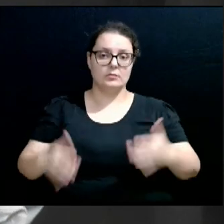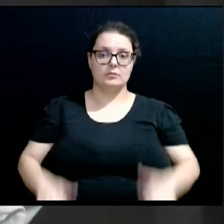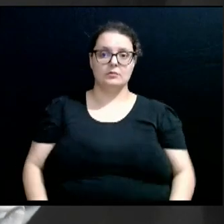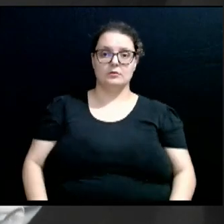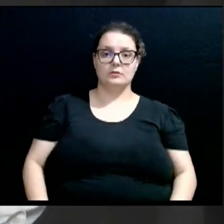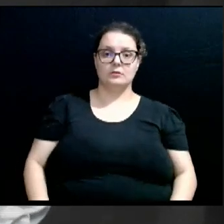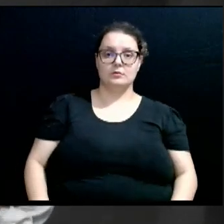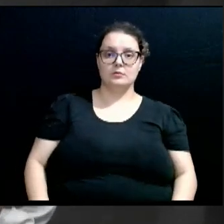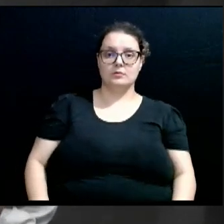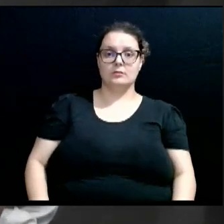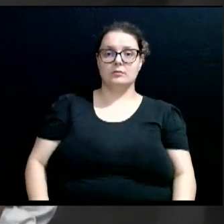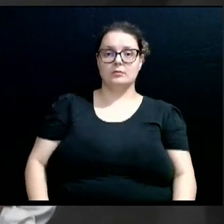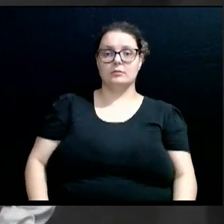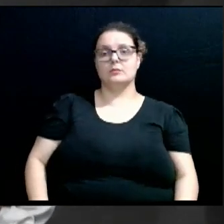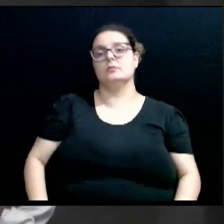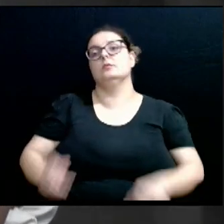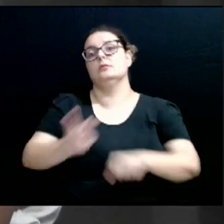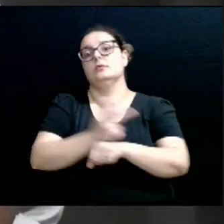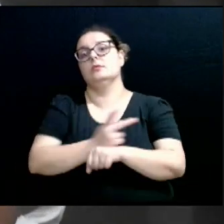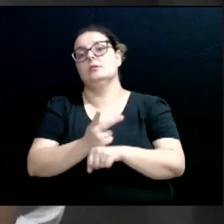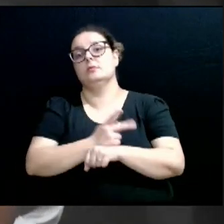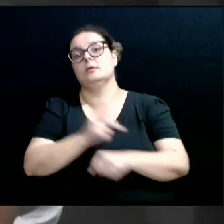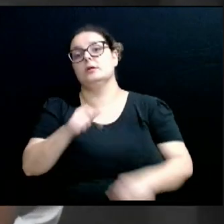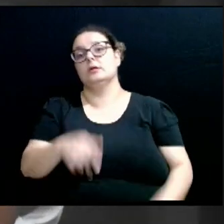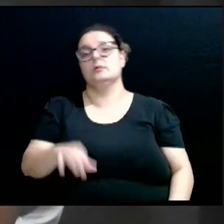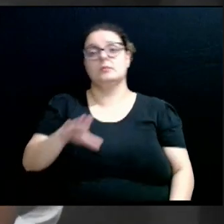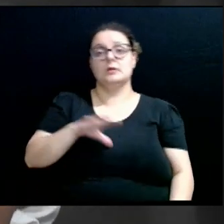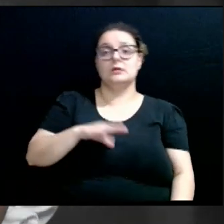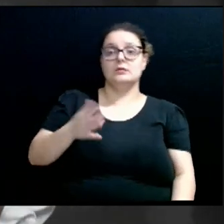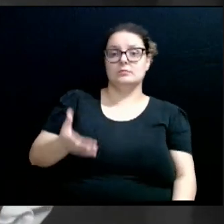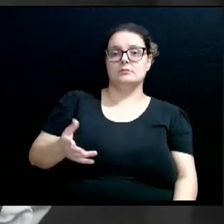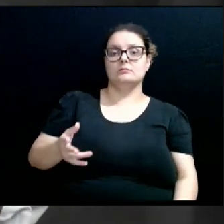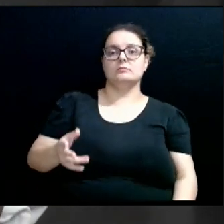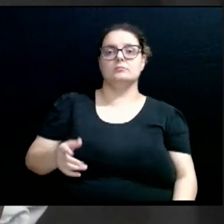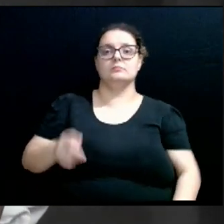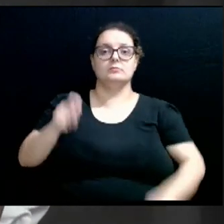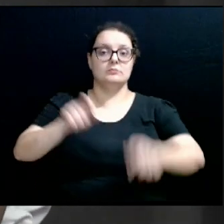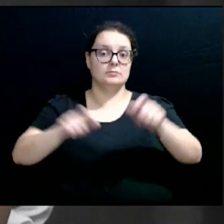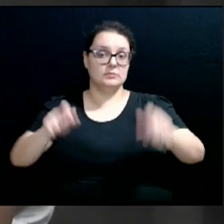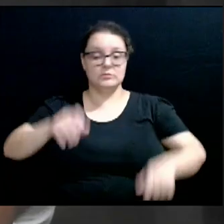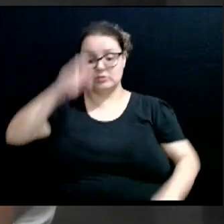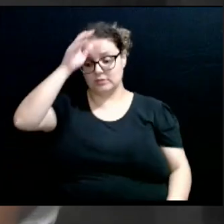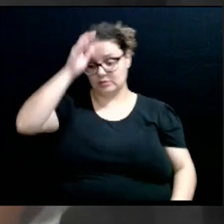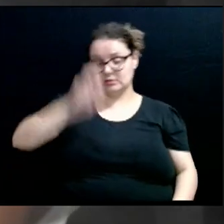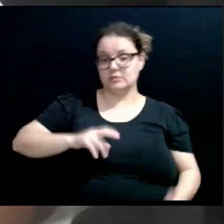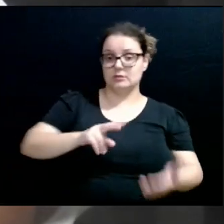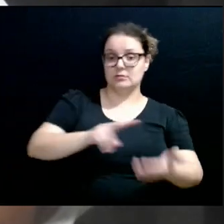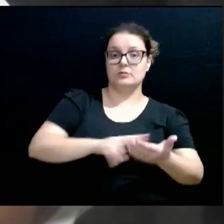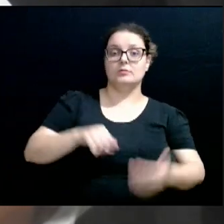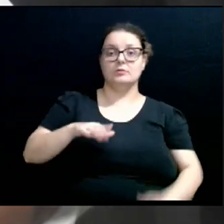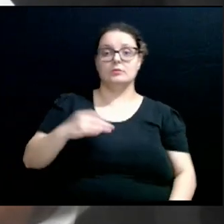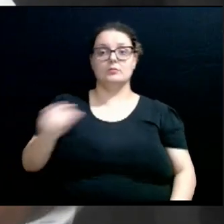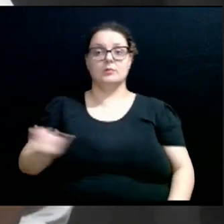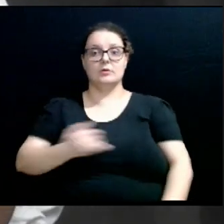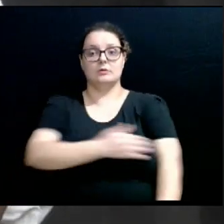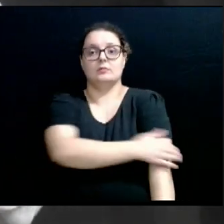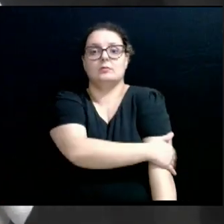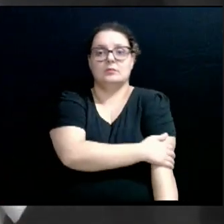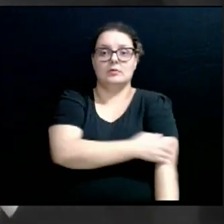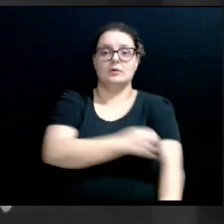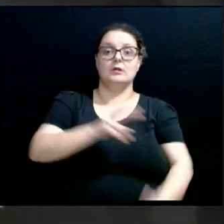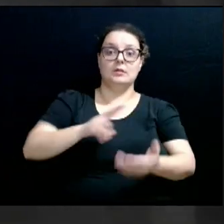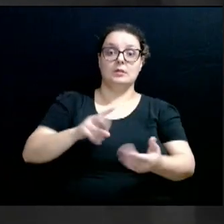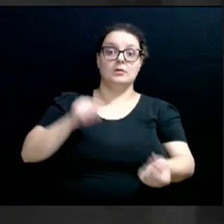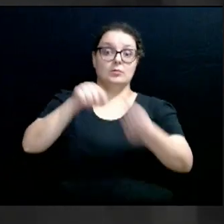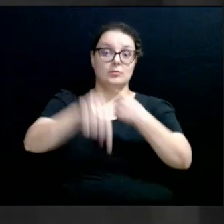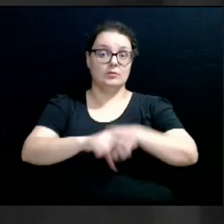busca muito é que seja uma cidade de leitores, e o importante, leitores antirracistas. Danda, o